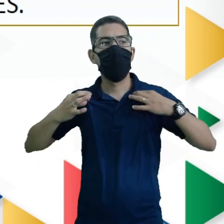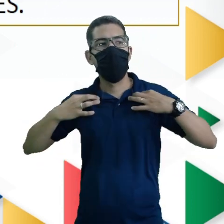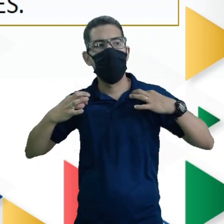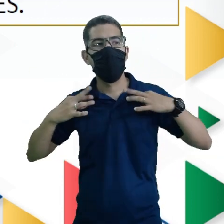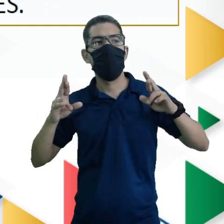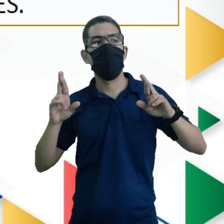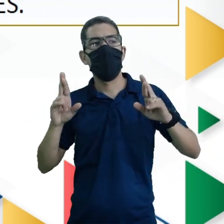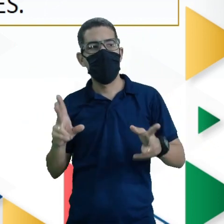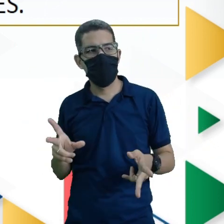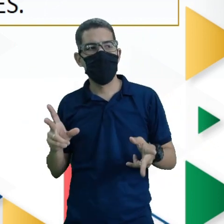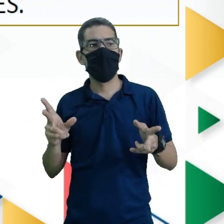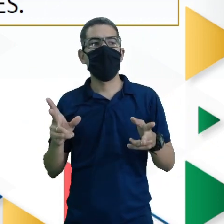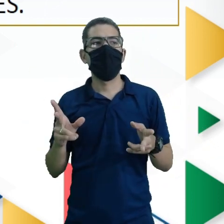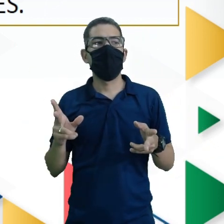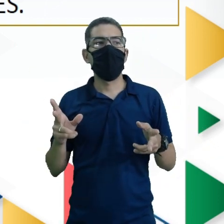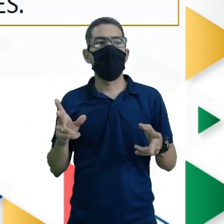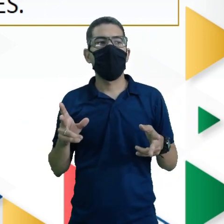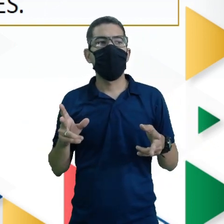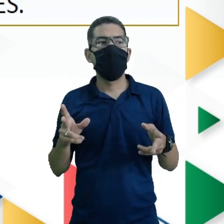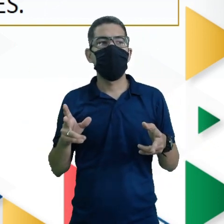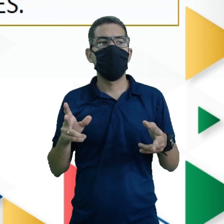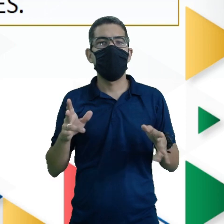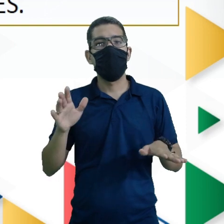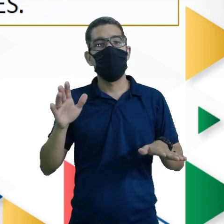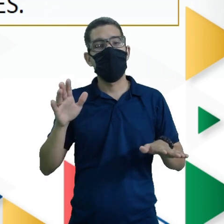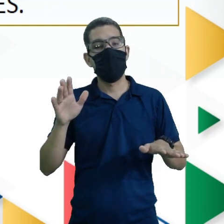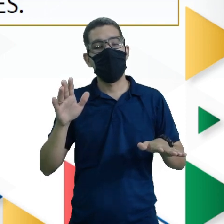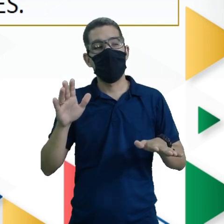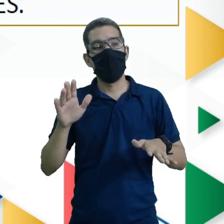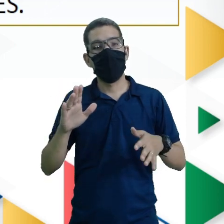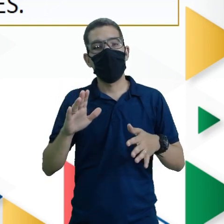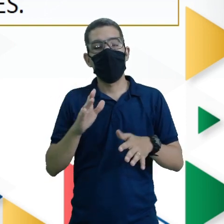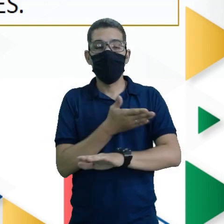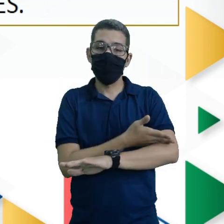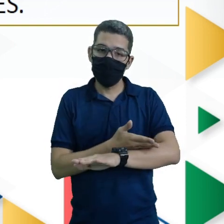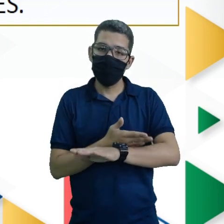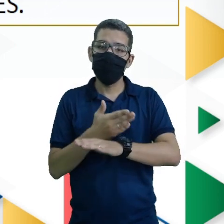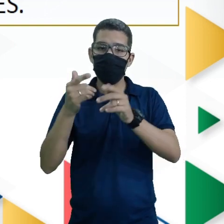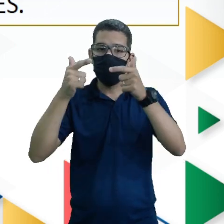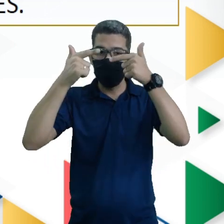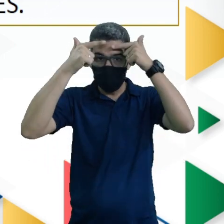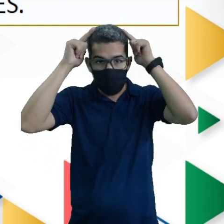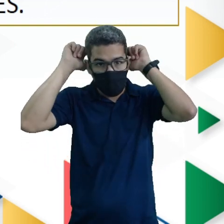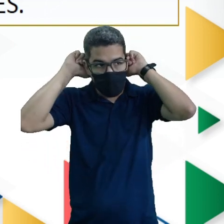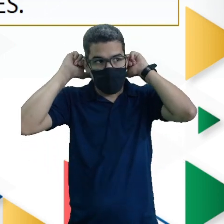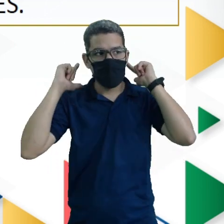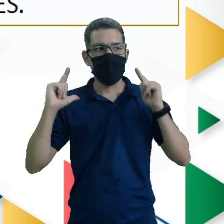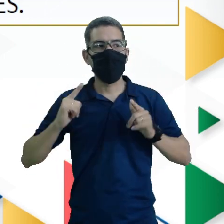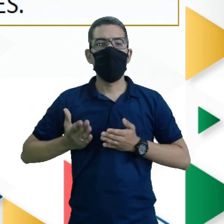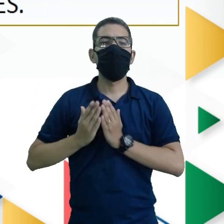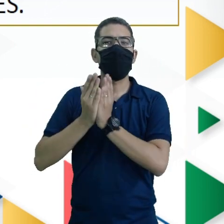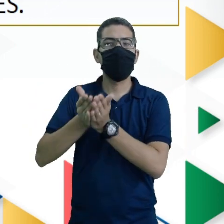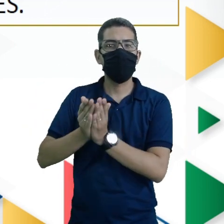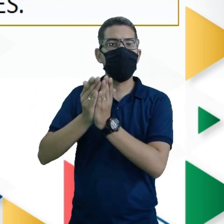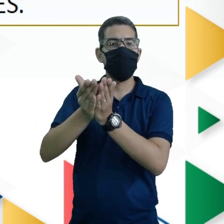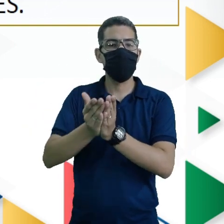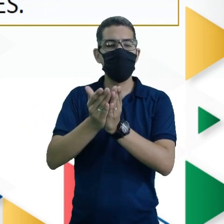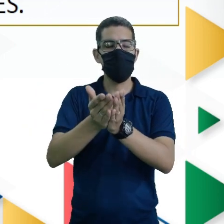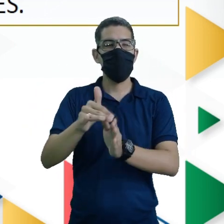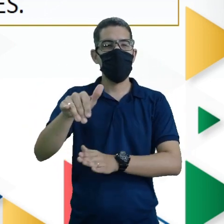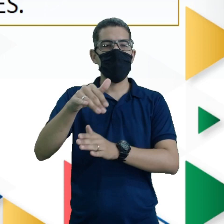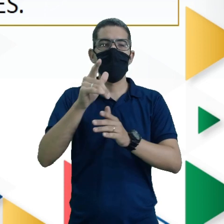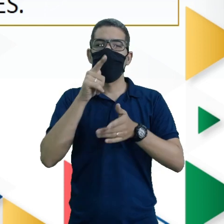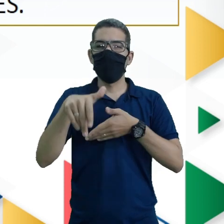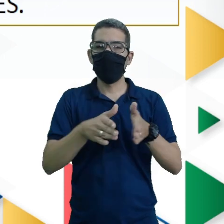estranhas, a maioria eram careca, igual a mim, e aí eles iam nos barquinhos, navegando pelo Rio Nilo, medindo